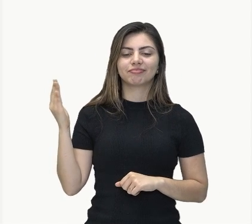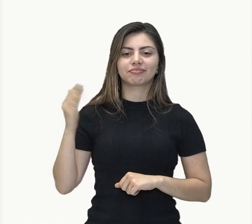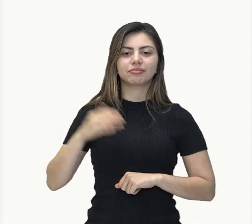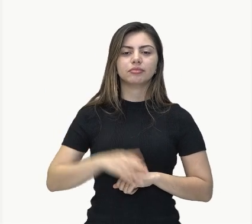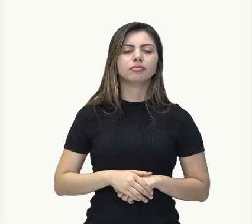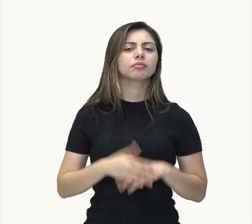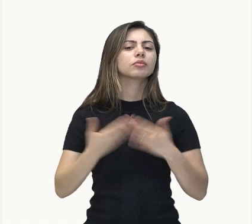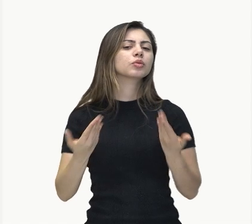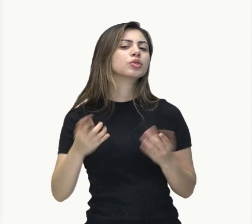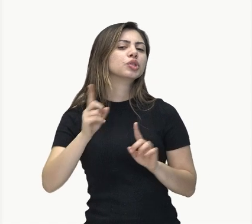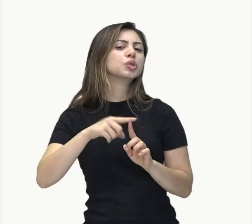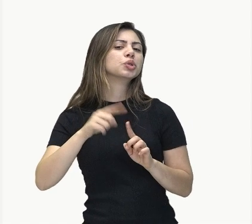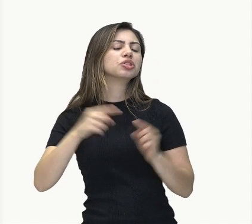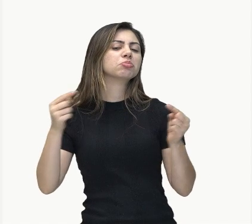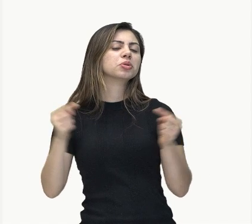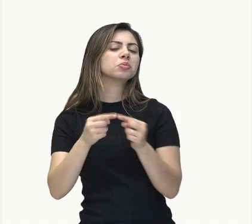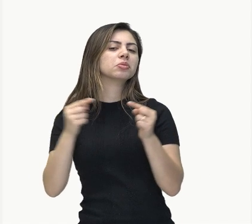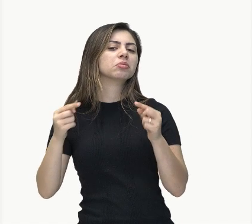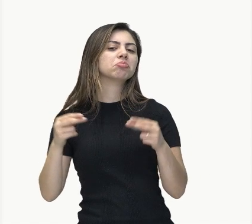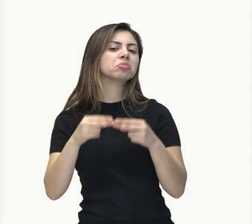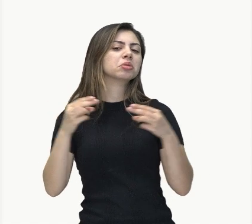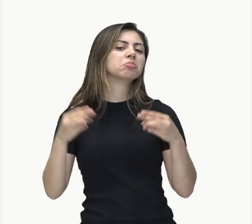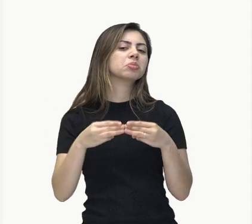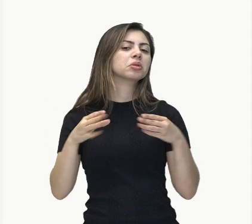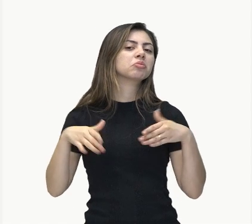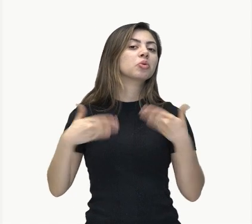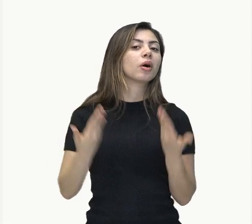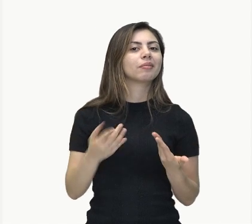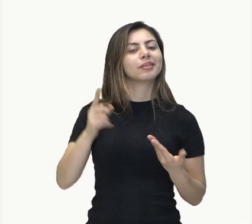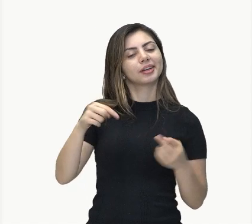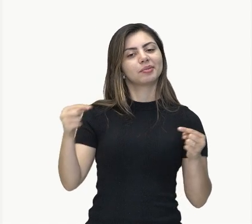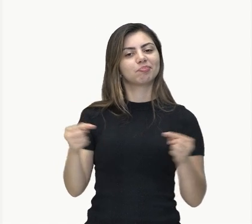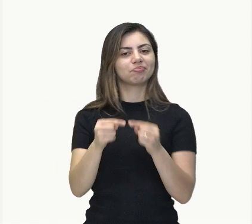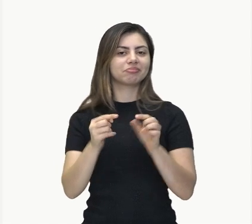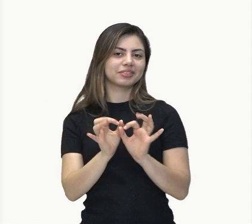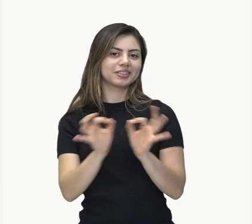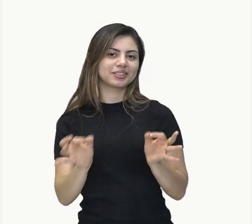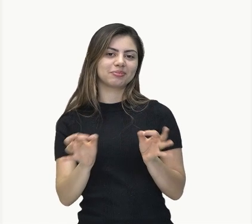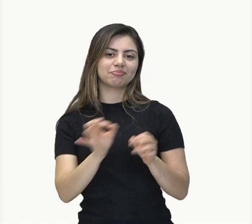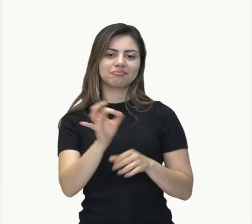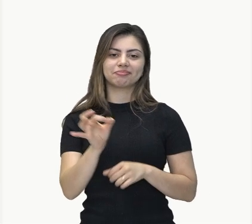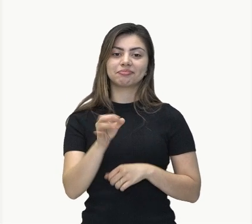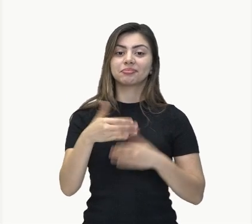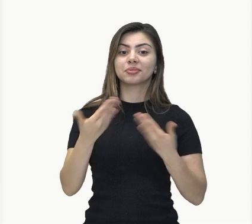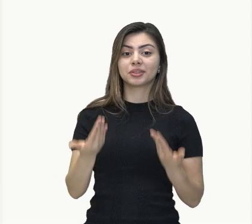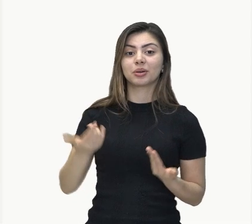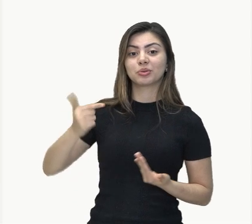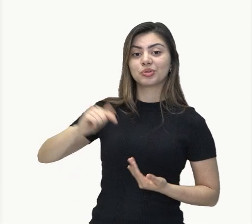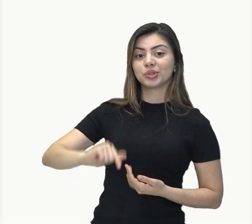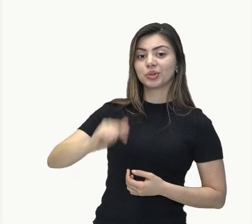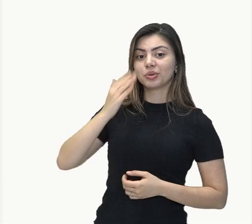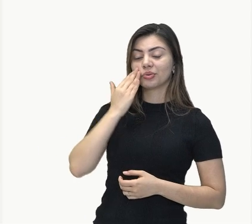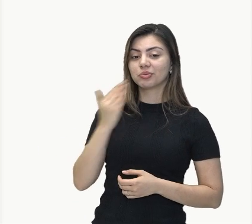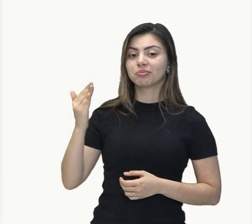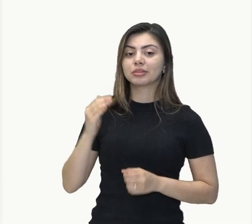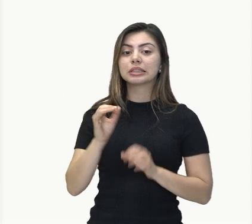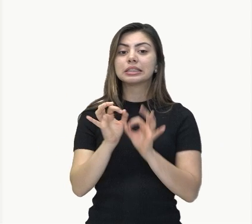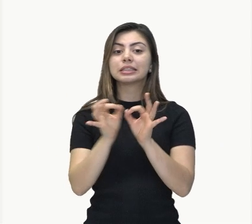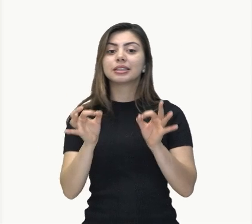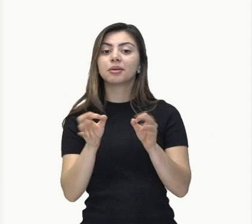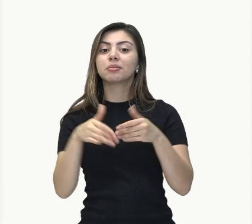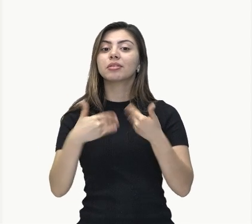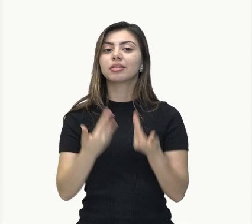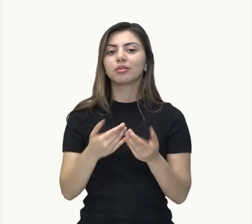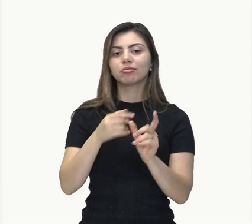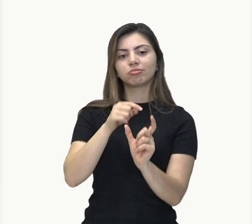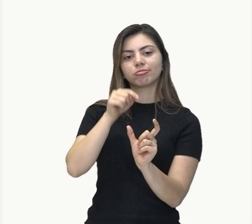Que tipo de ligações os carbonos estão fazendo? Simples, não é isso? Aí eu volto, ó. Quando é simples, é